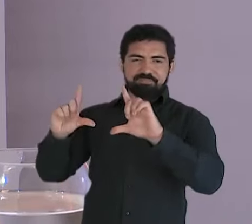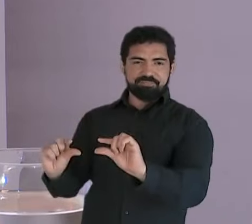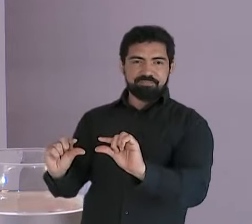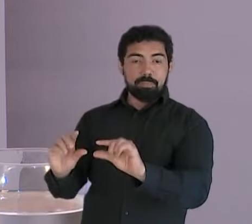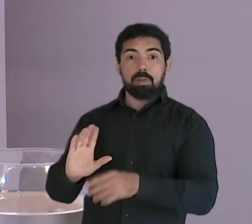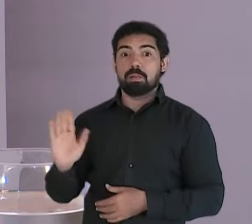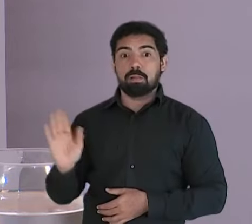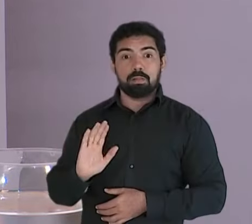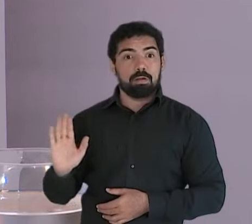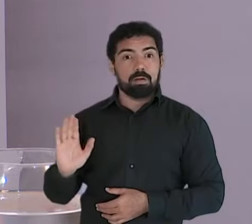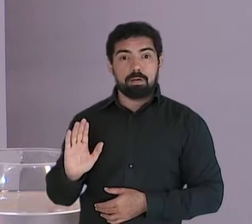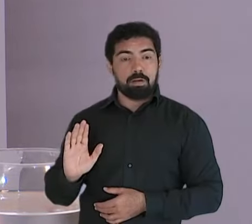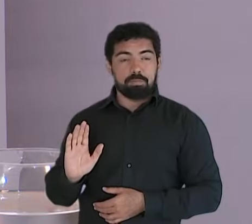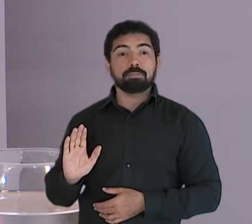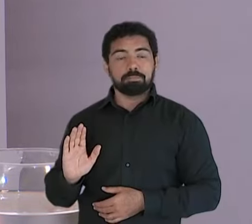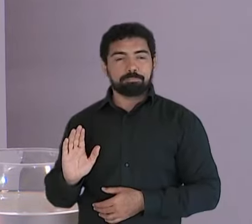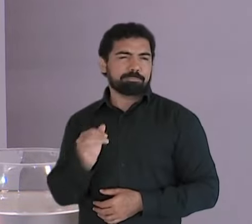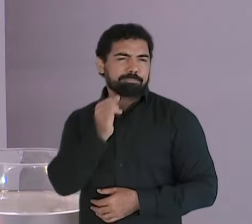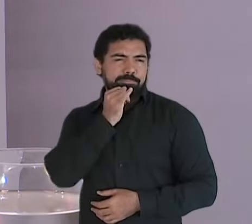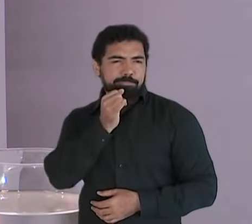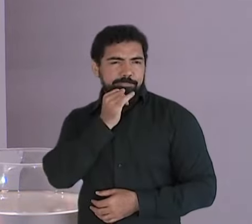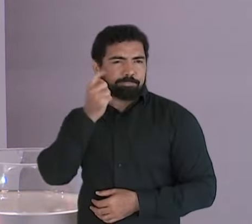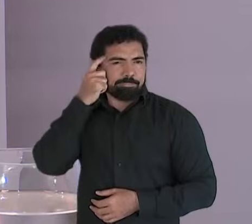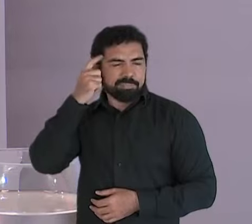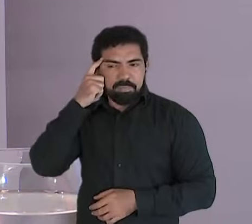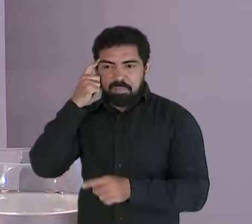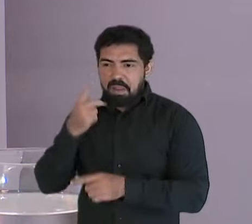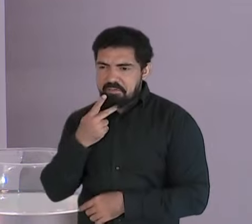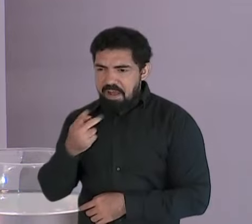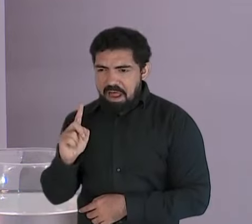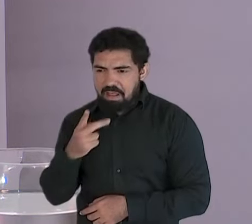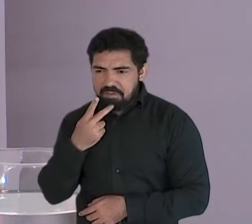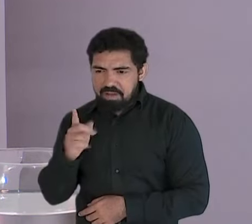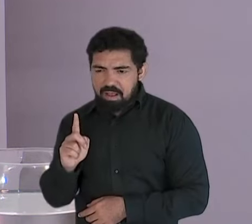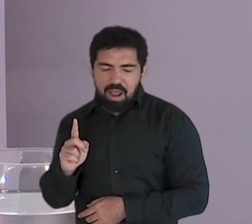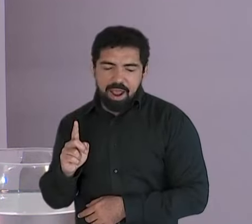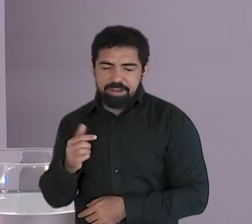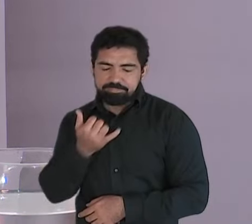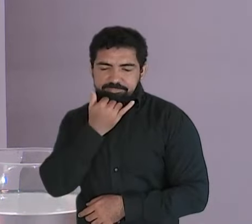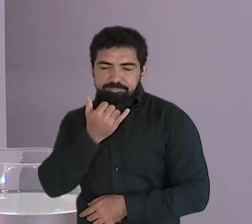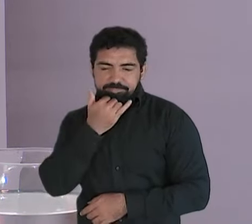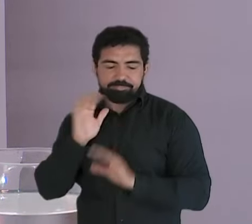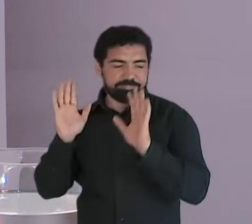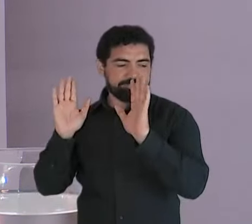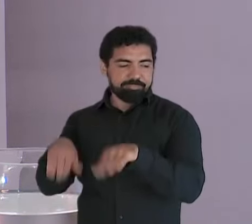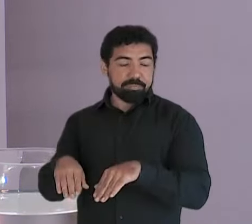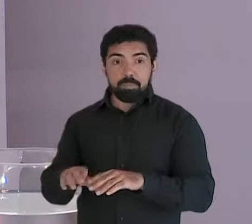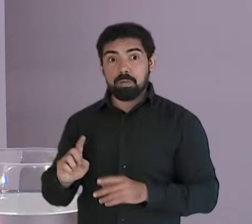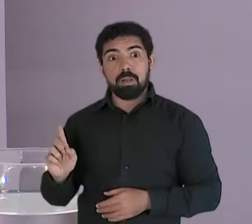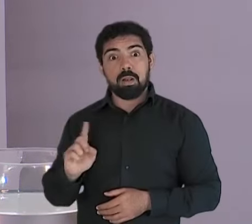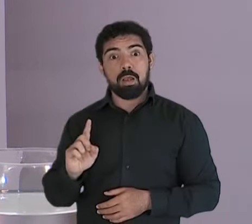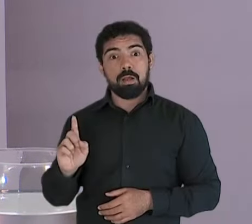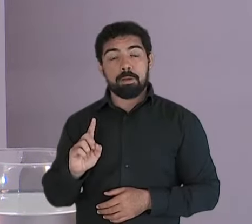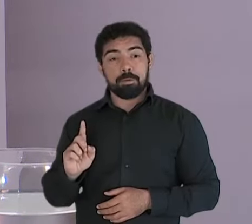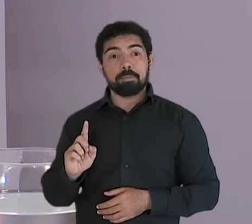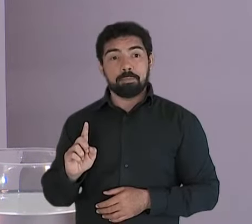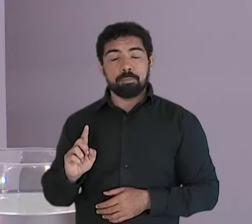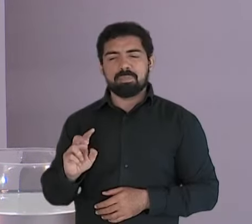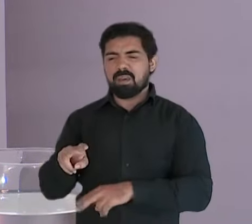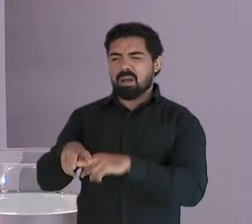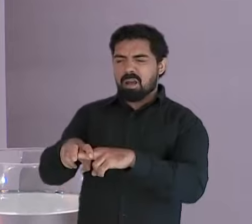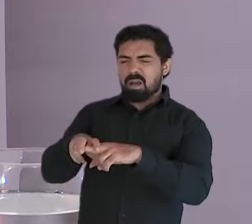pessoa como essa e dissesse assim, ah, ele não está falando, então eu não vou levar em consideração que ele nada. Ah, ele está na cadeira